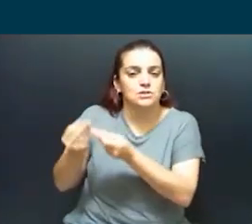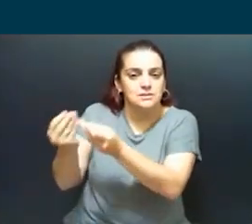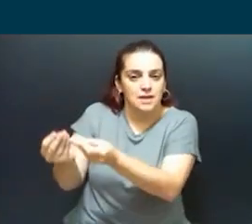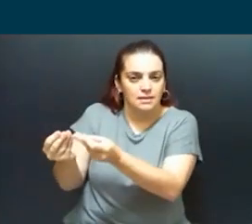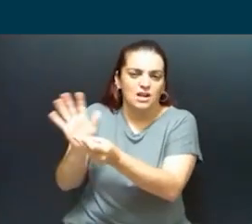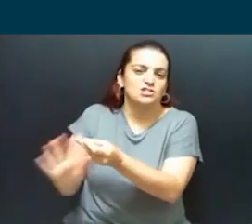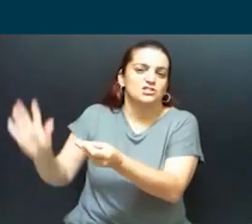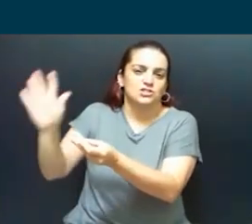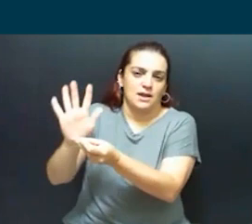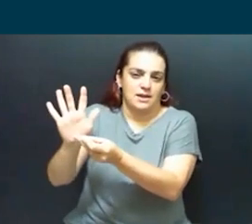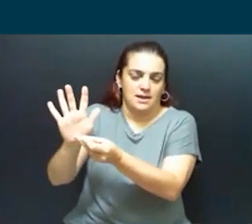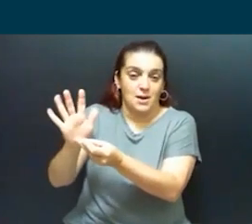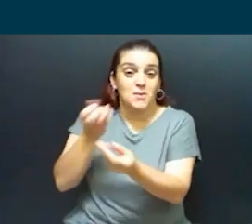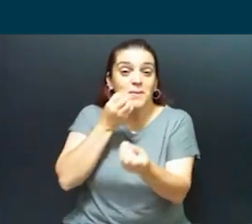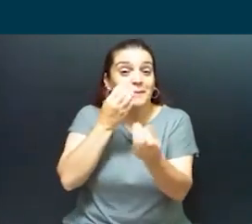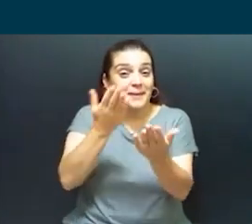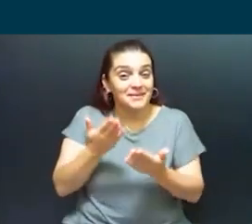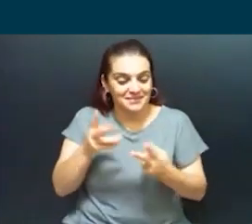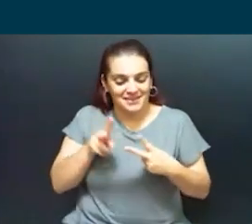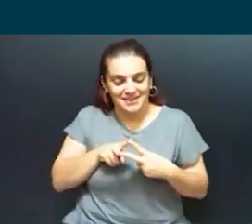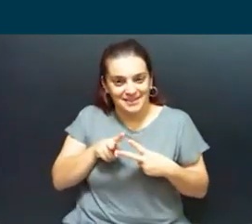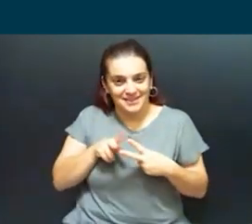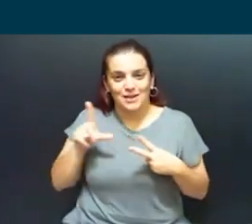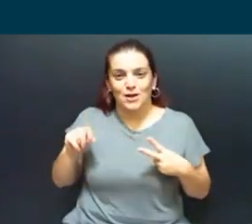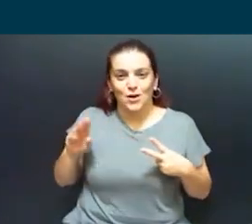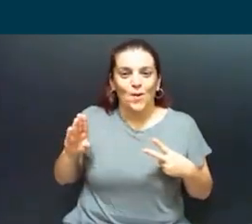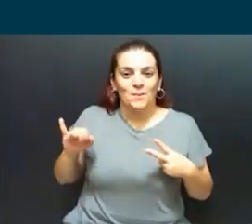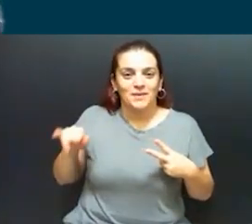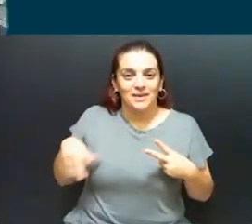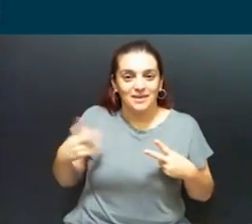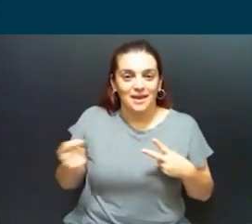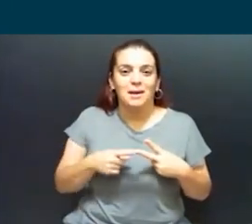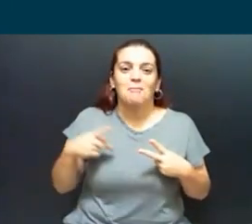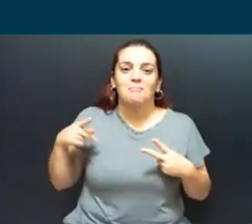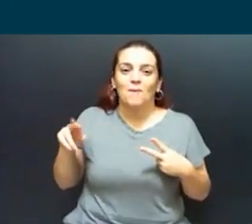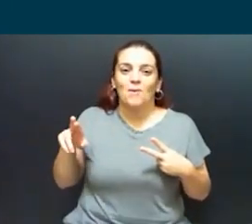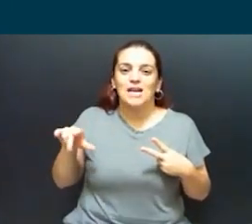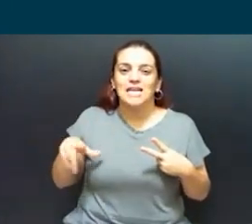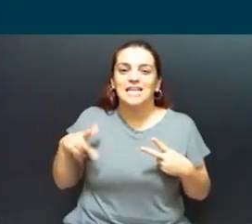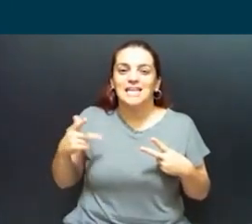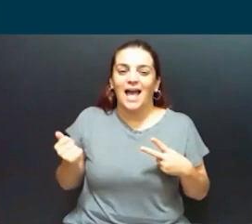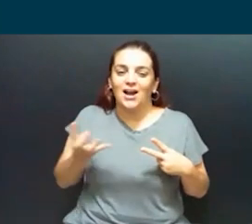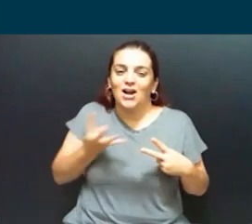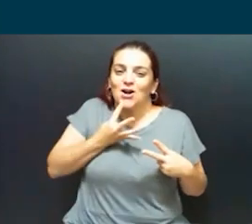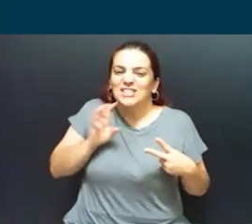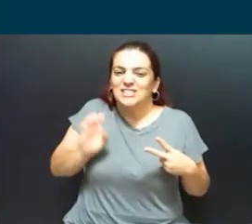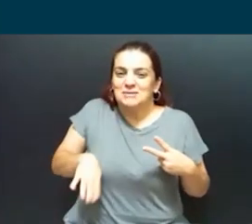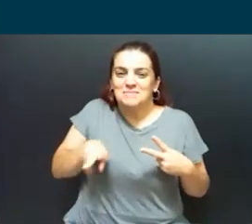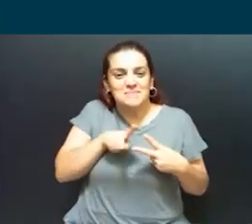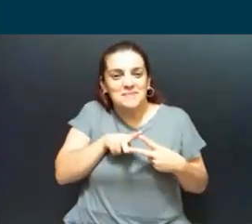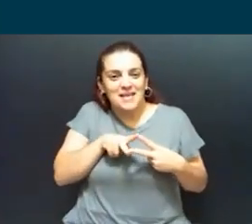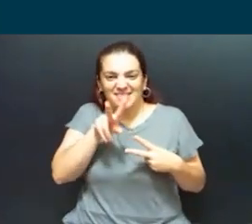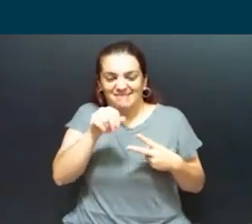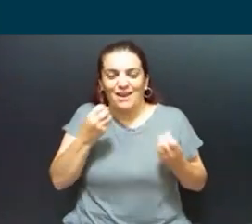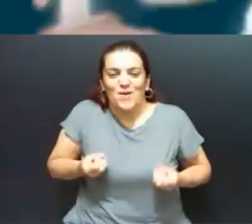geral. Bem-vindas, Lobinha e Paulinha, que eu conheço bem, assim como essa história que vocês vão contar.